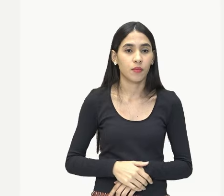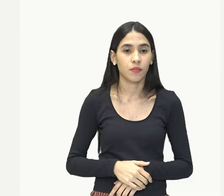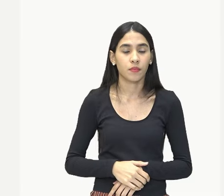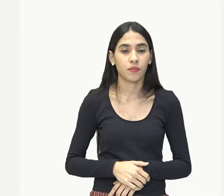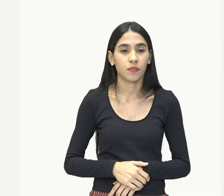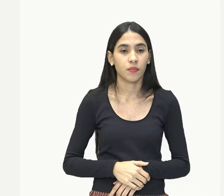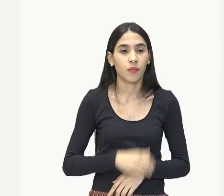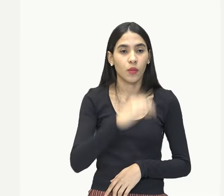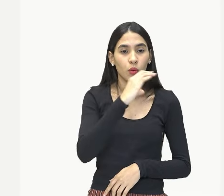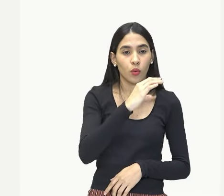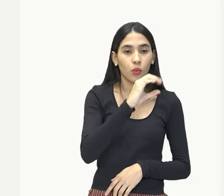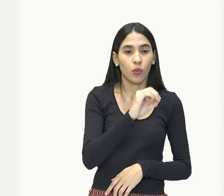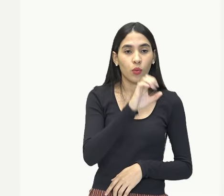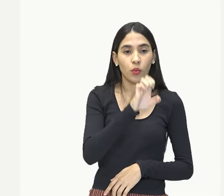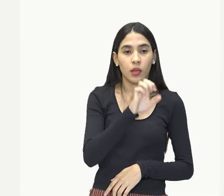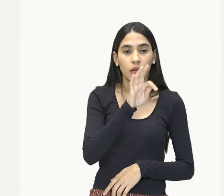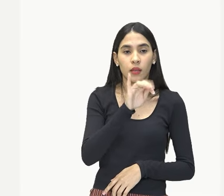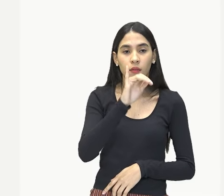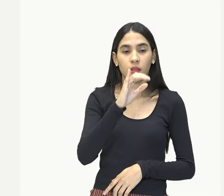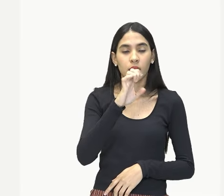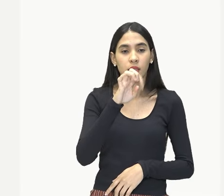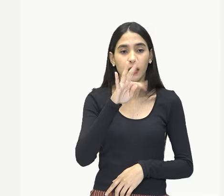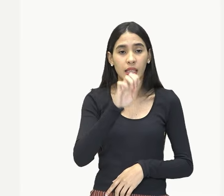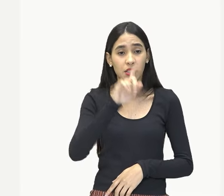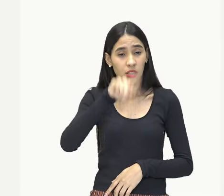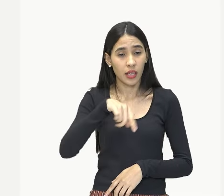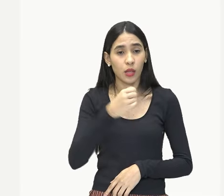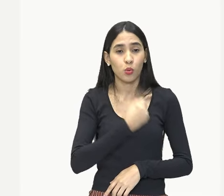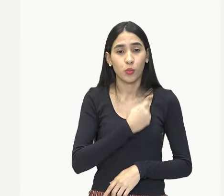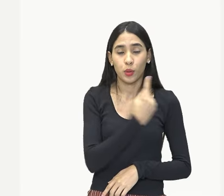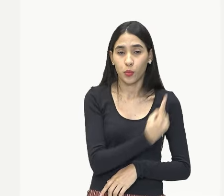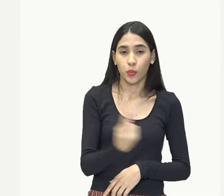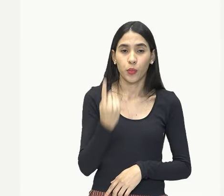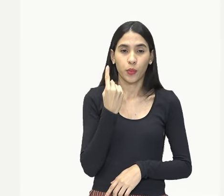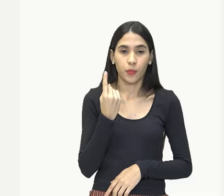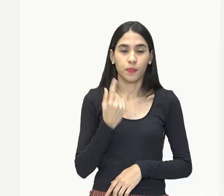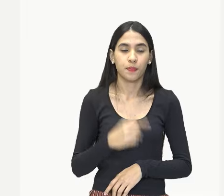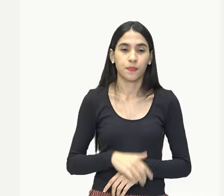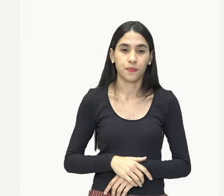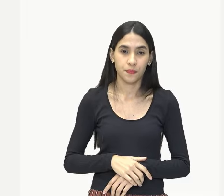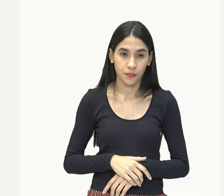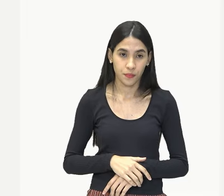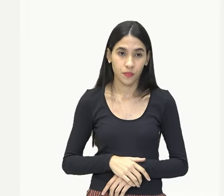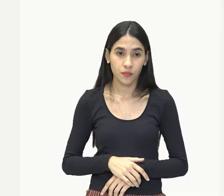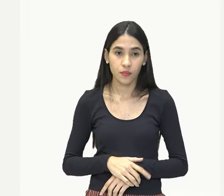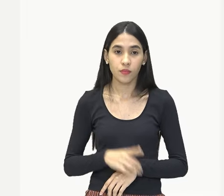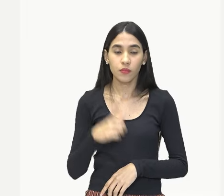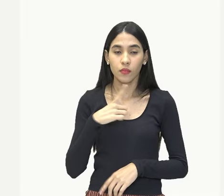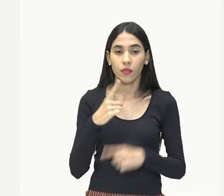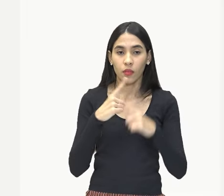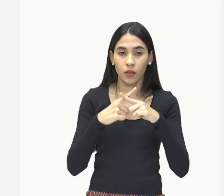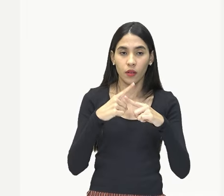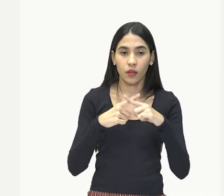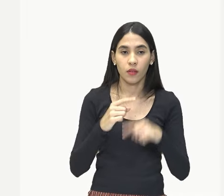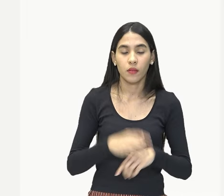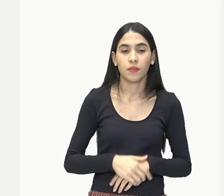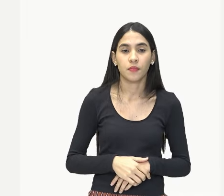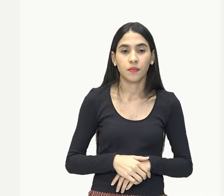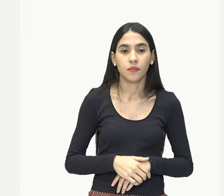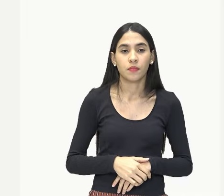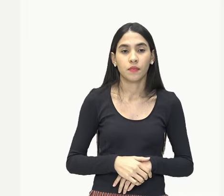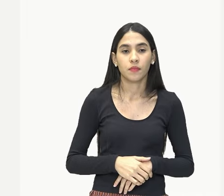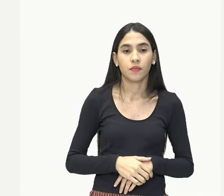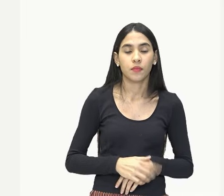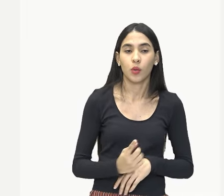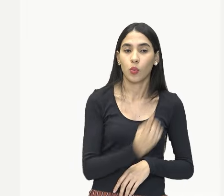numérico delas é 1. Tranquilo? Então, eu tenho a multiplicação entre dois monômios, onde